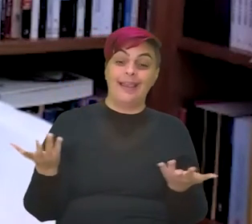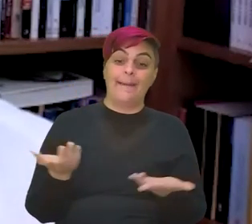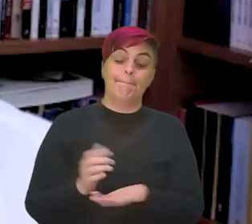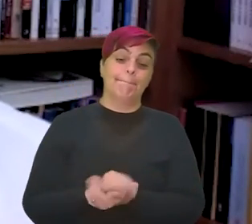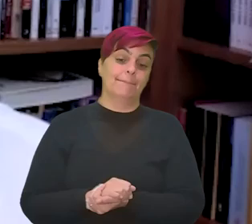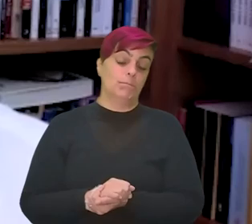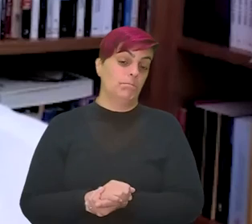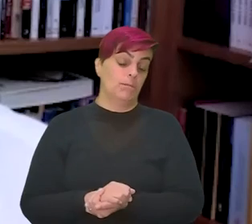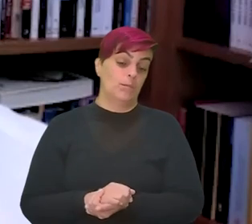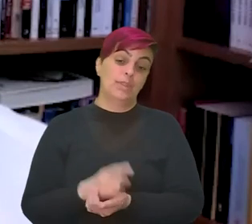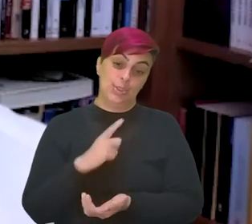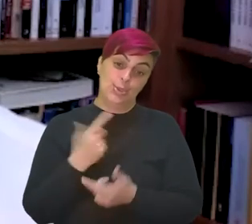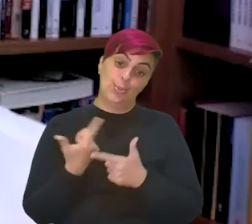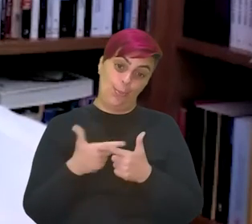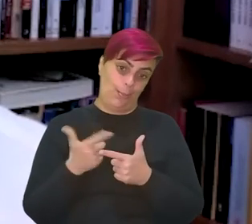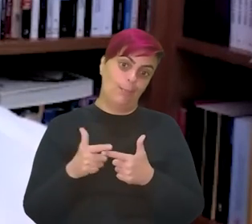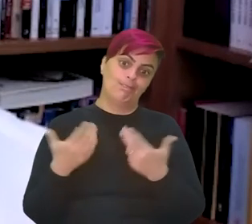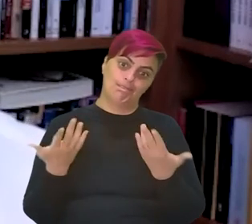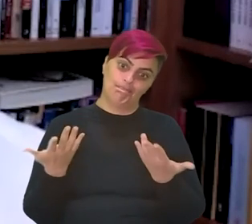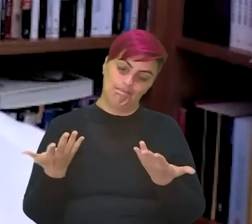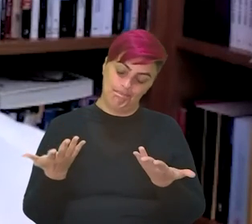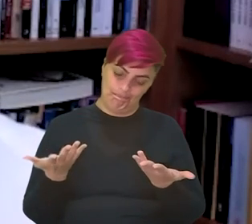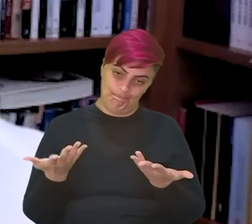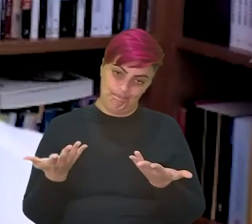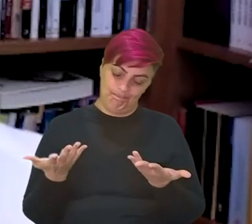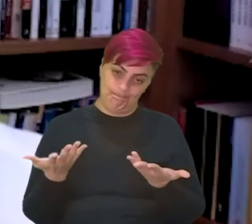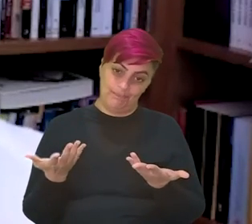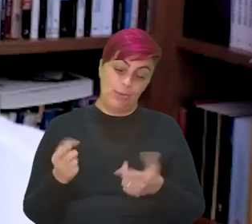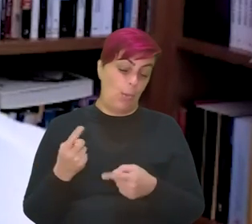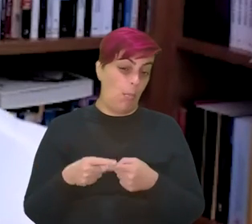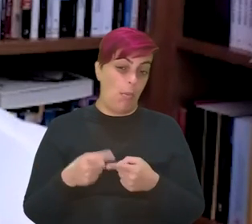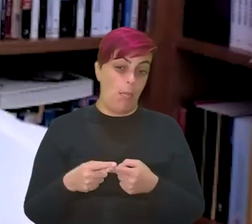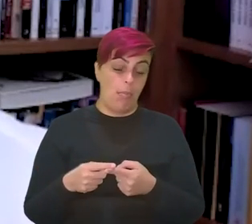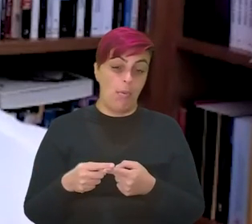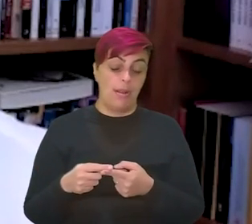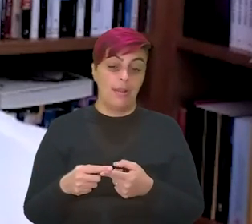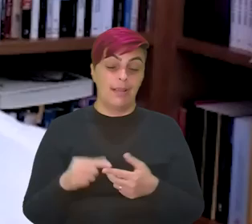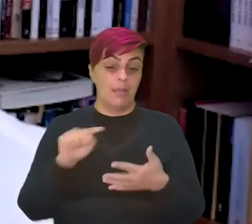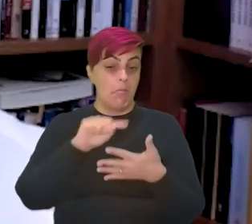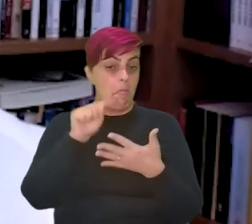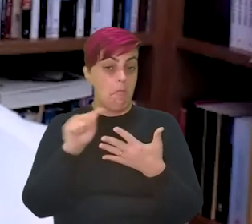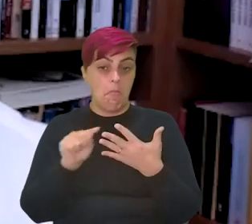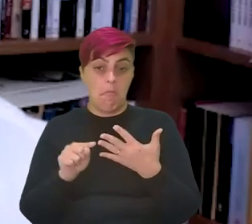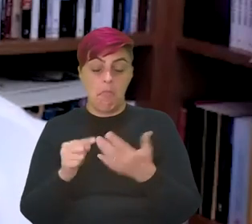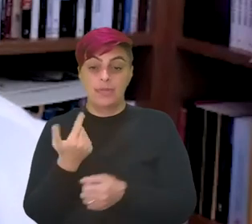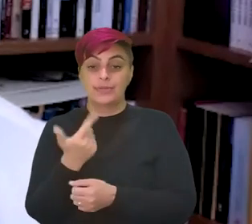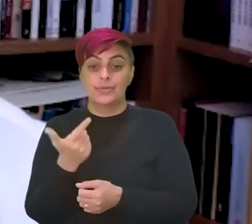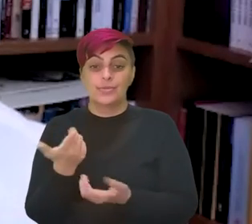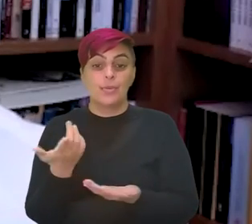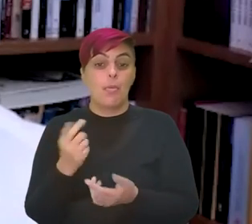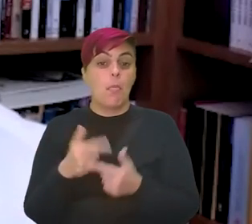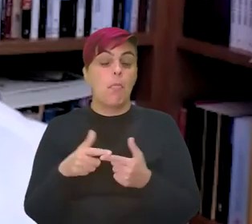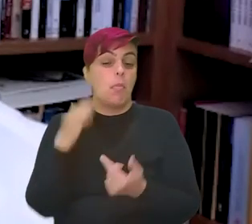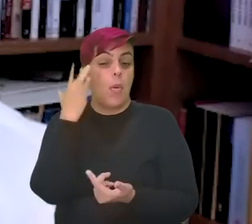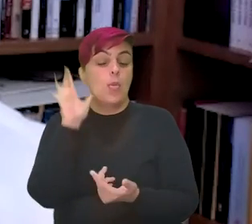enfim... tínhamos um problema imenso, porque a gente não tem hipóteses, né? A gente nem sabe o que